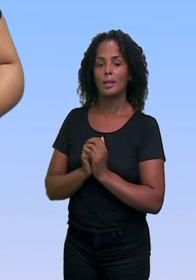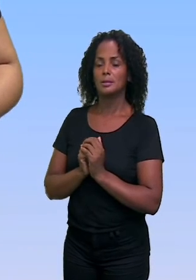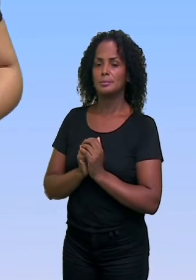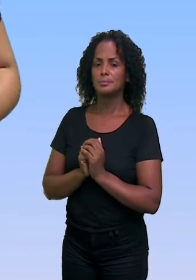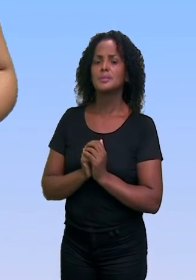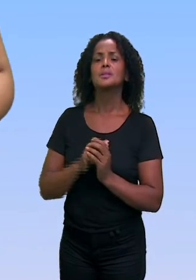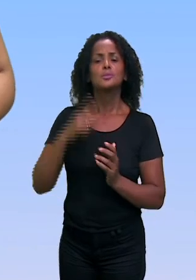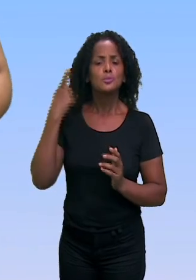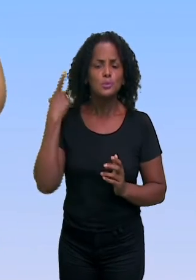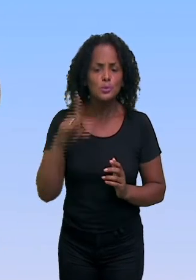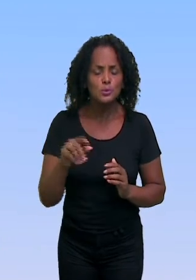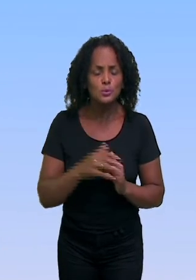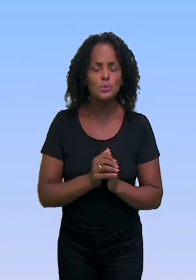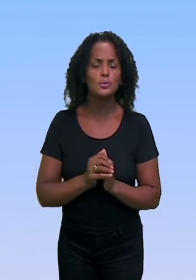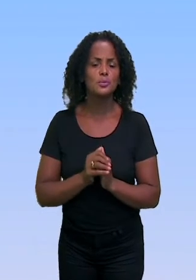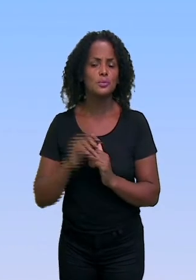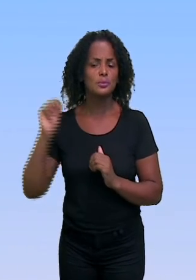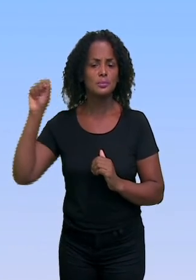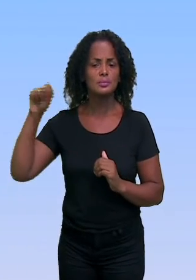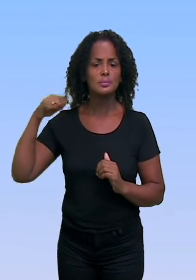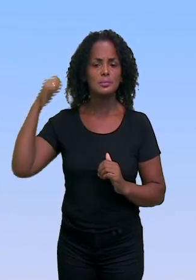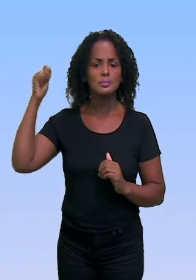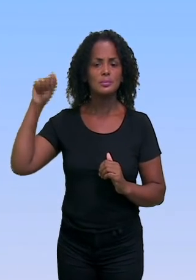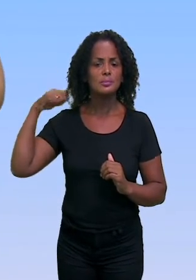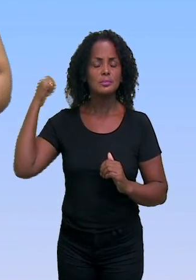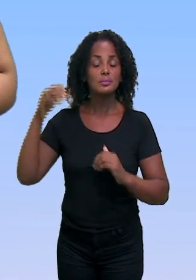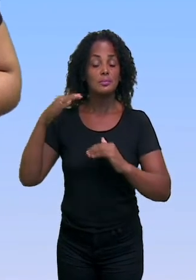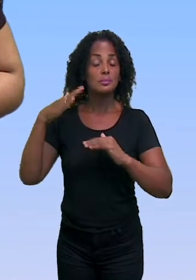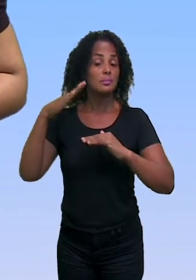E mais uma vez ECT